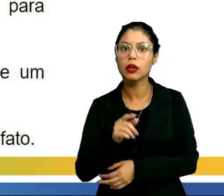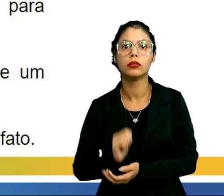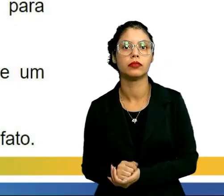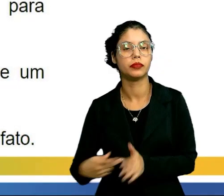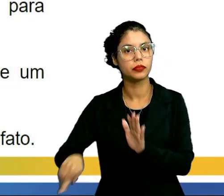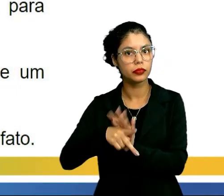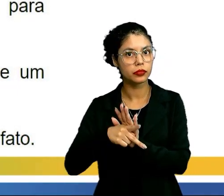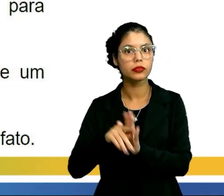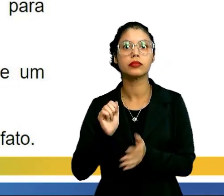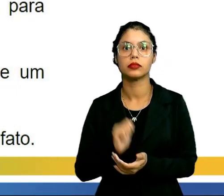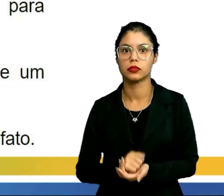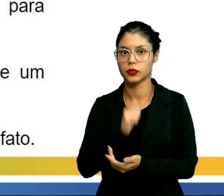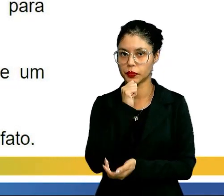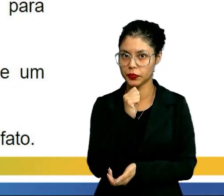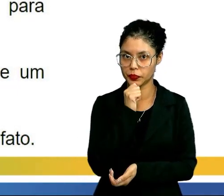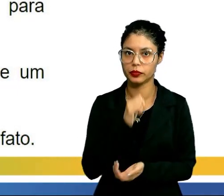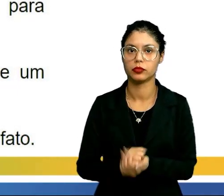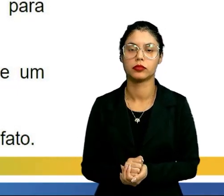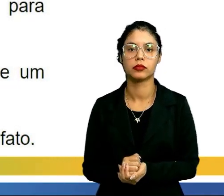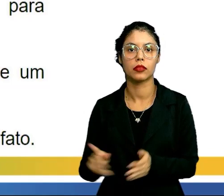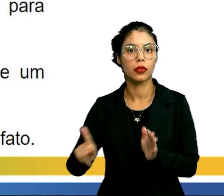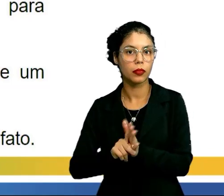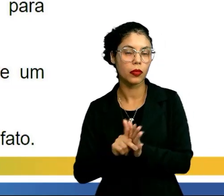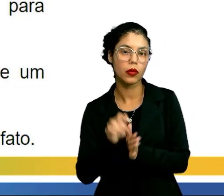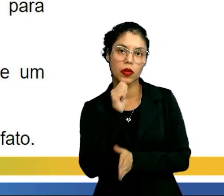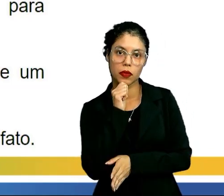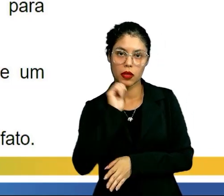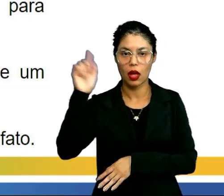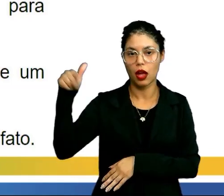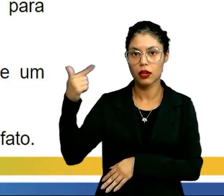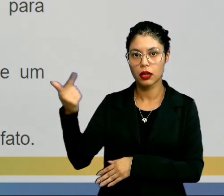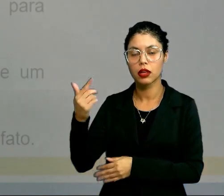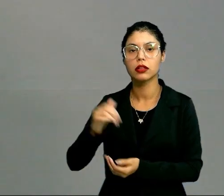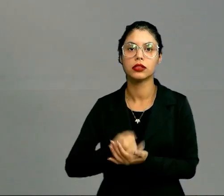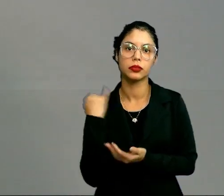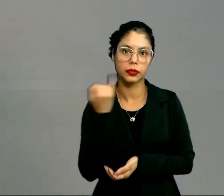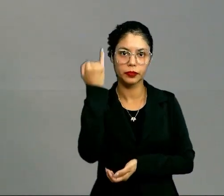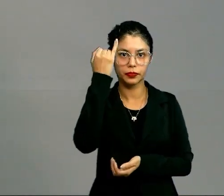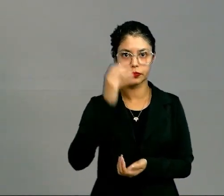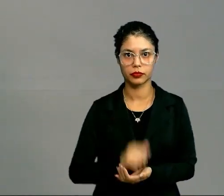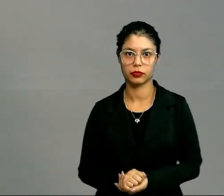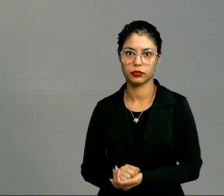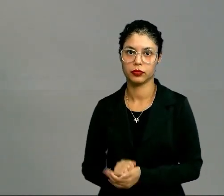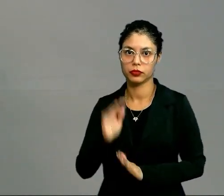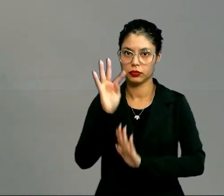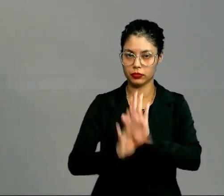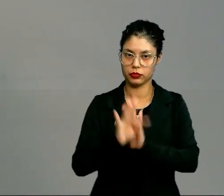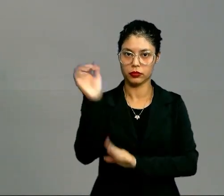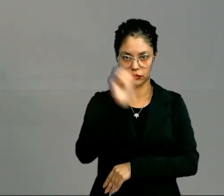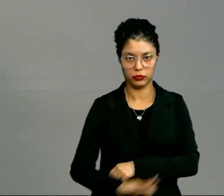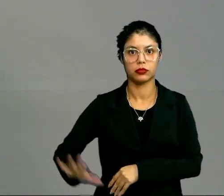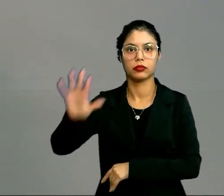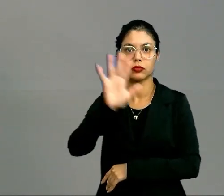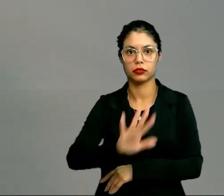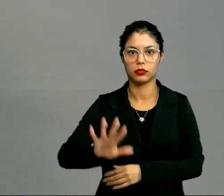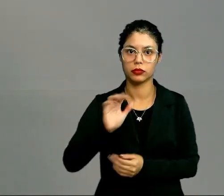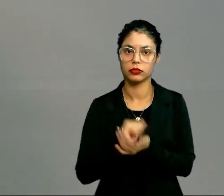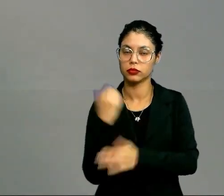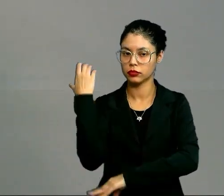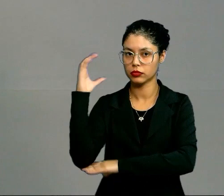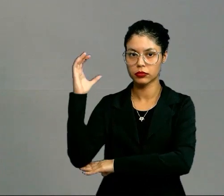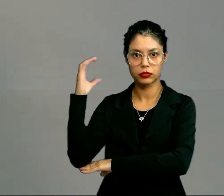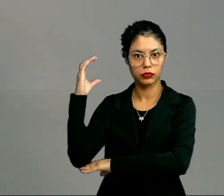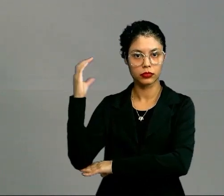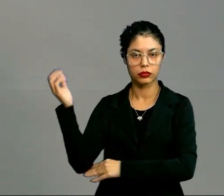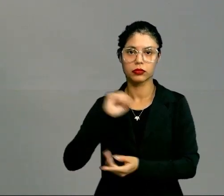são justamente aquelas pessoas que são consagradas, são aqueles especialistas. Nos textos, geralmente, são os